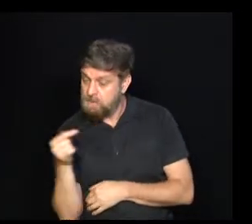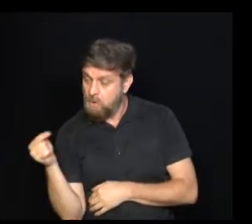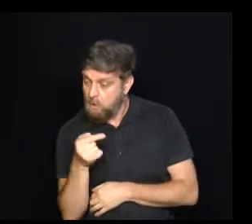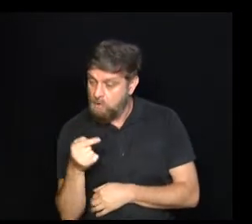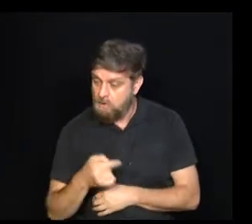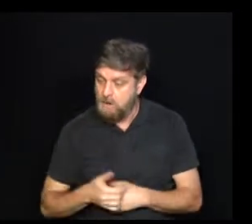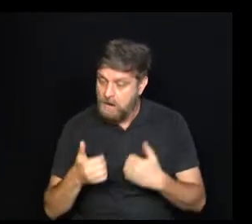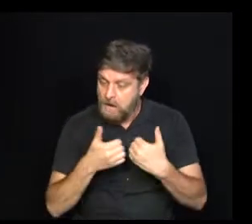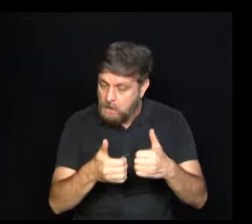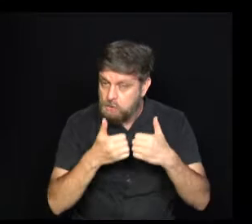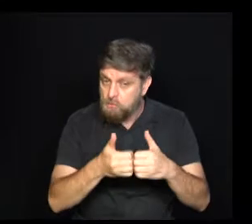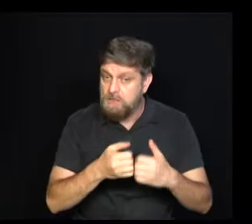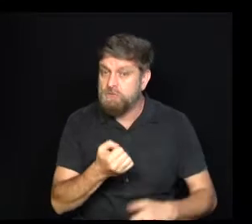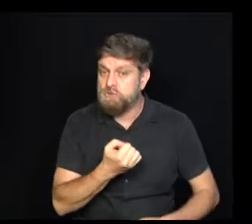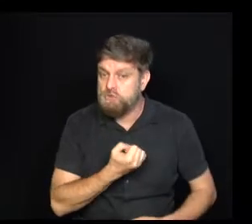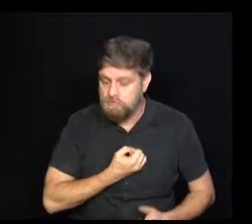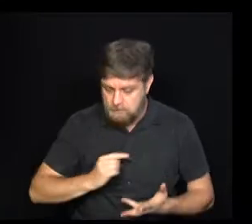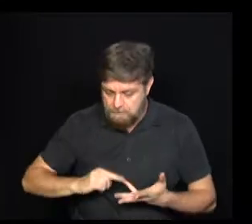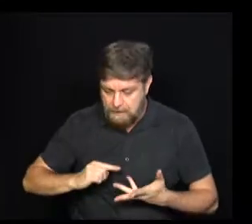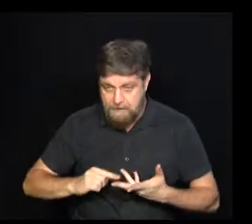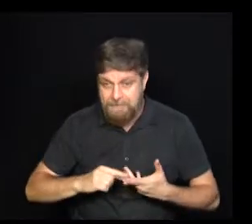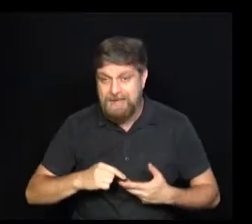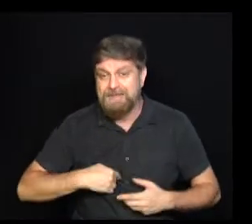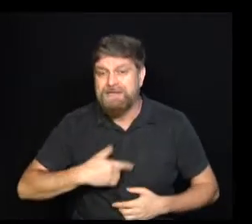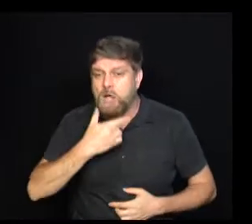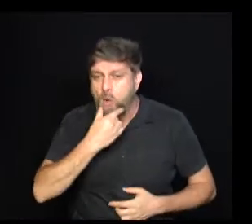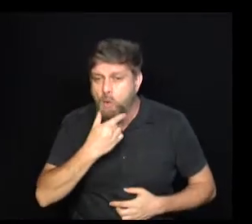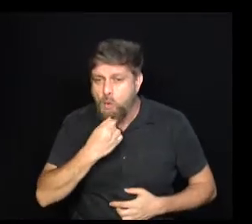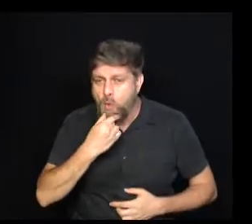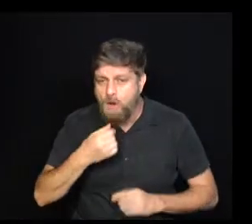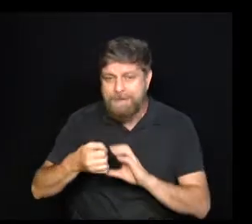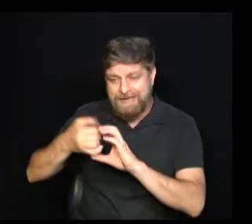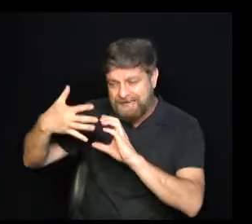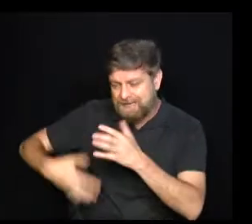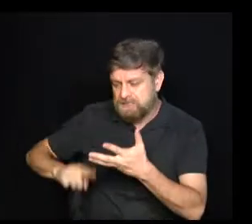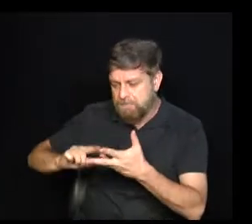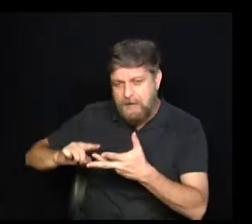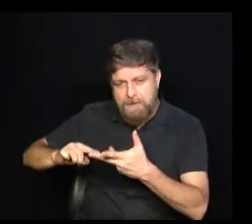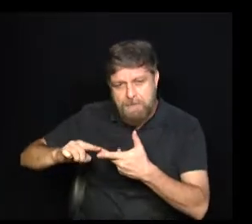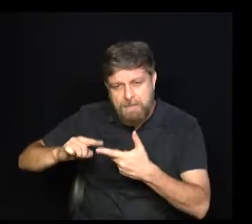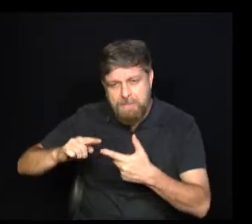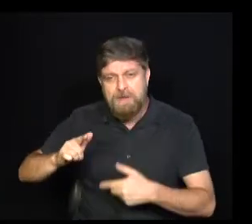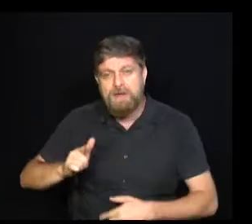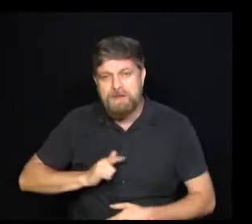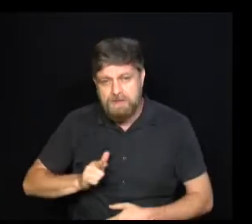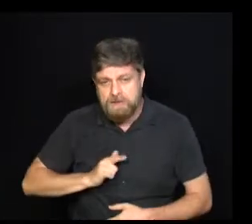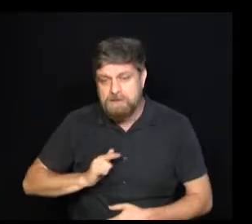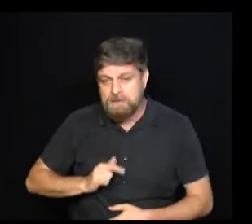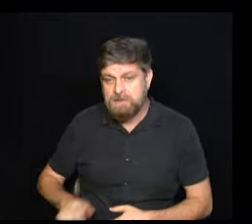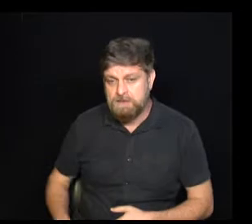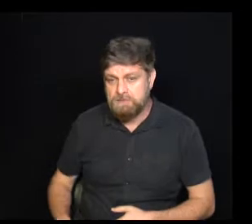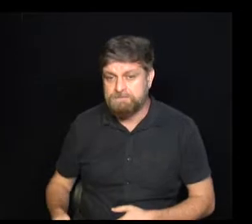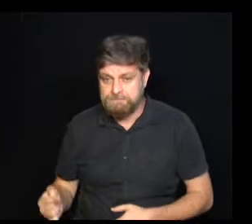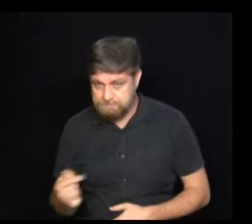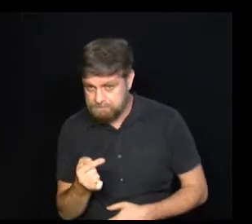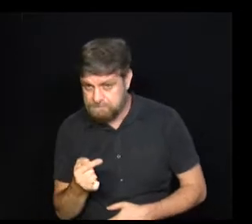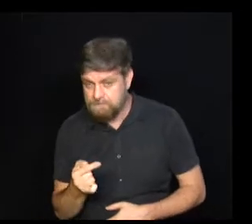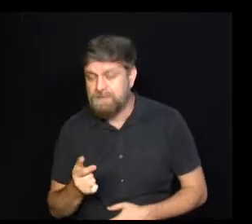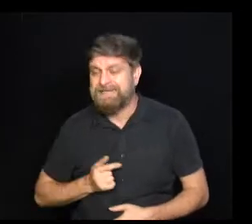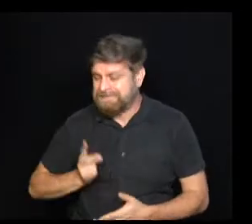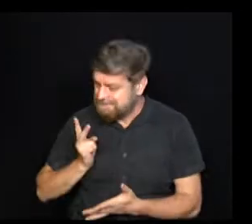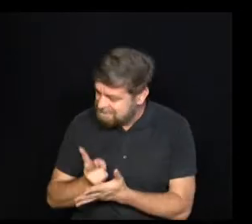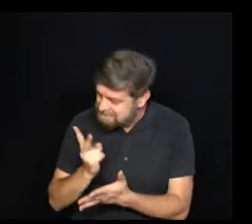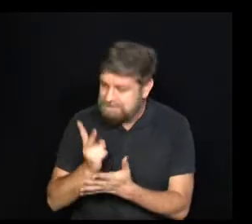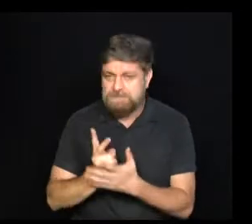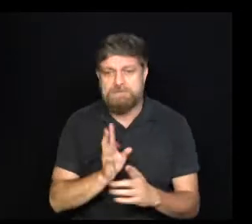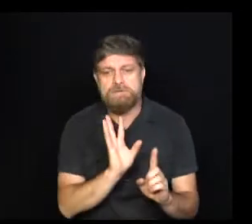linha, nesse coletivo, tem um cidadão com tais características, e aqui tem algumas características para serem assinaladas,